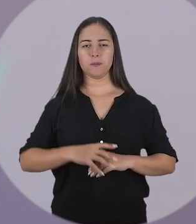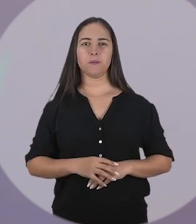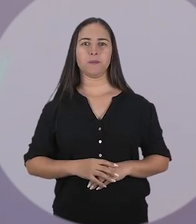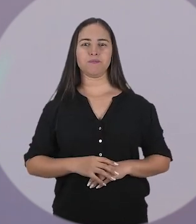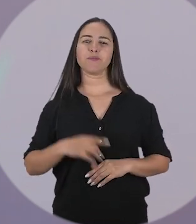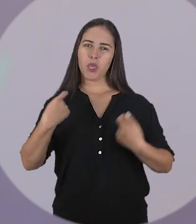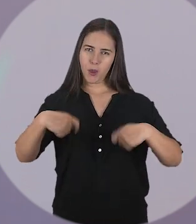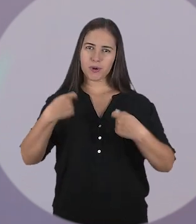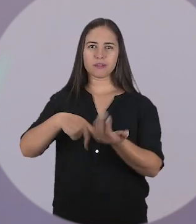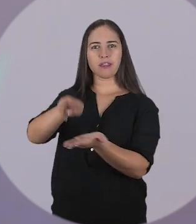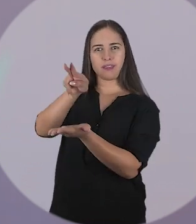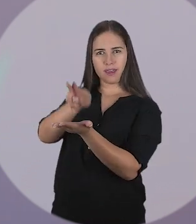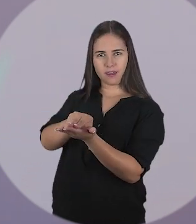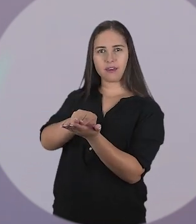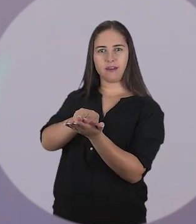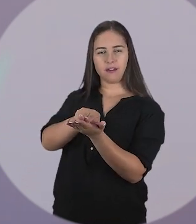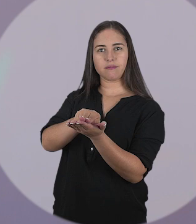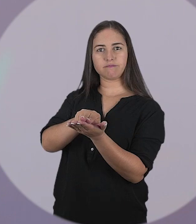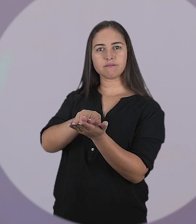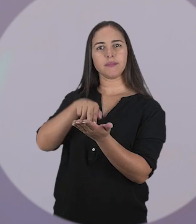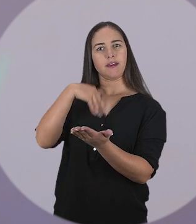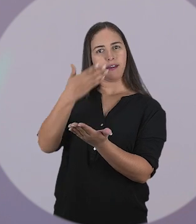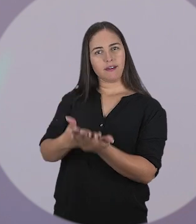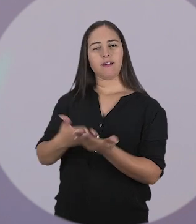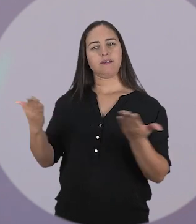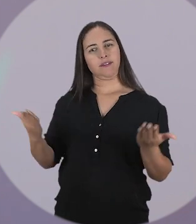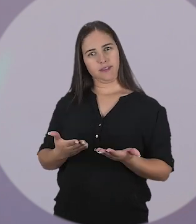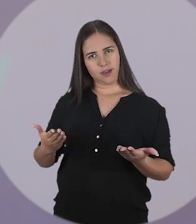eu precisei ficar internada, ainda hoje, em